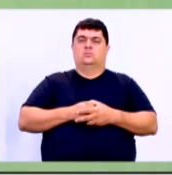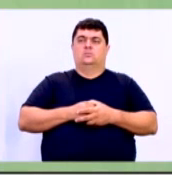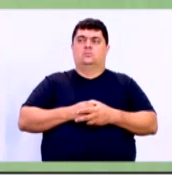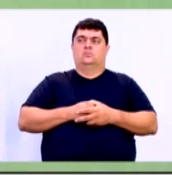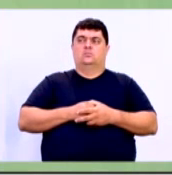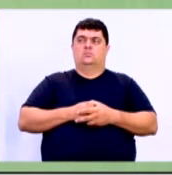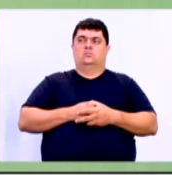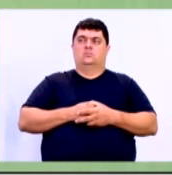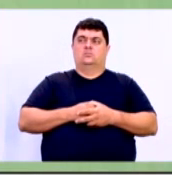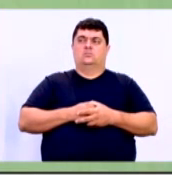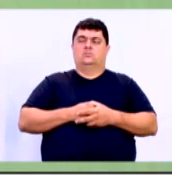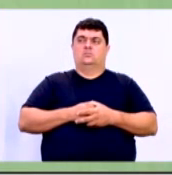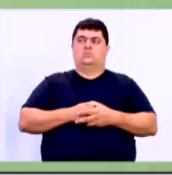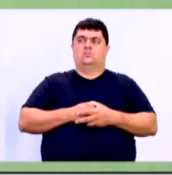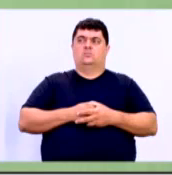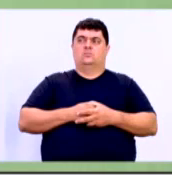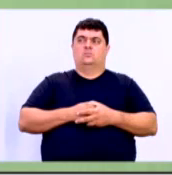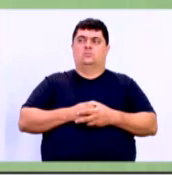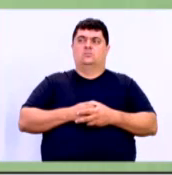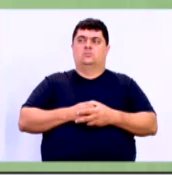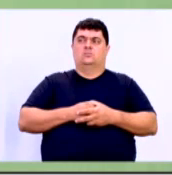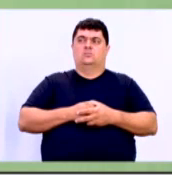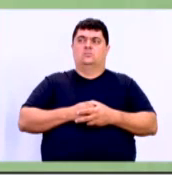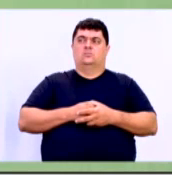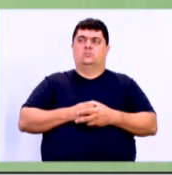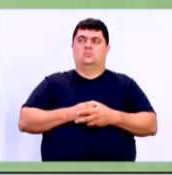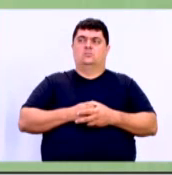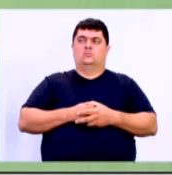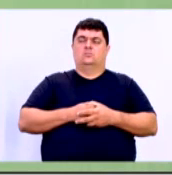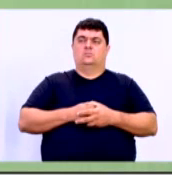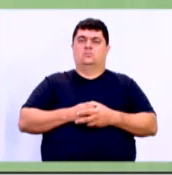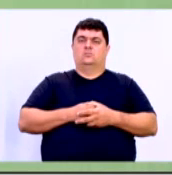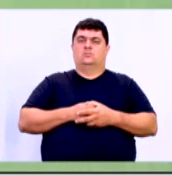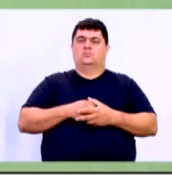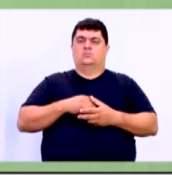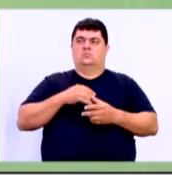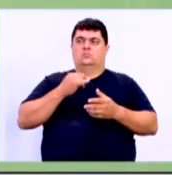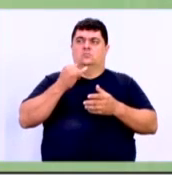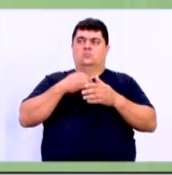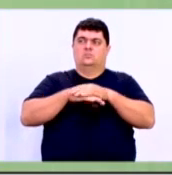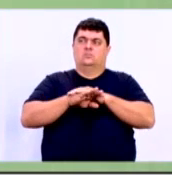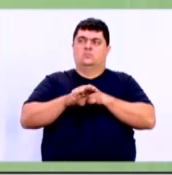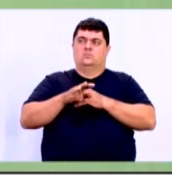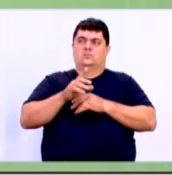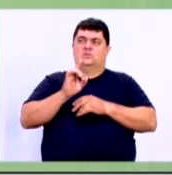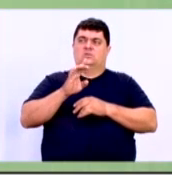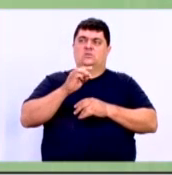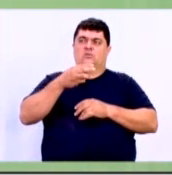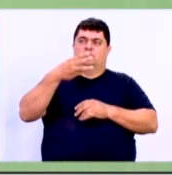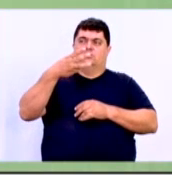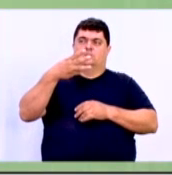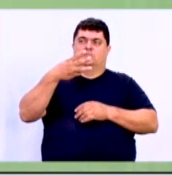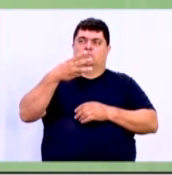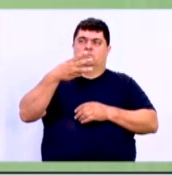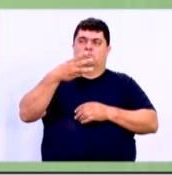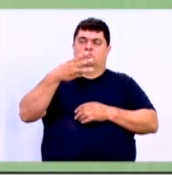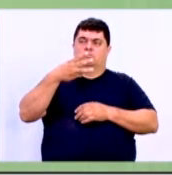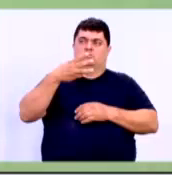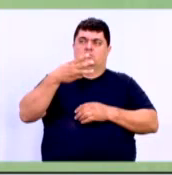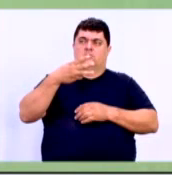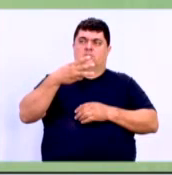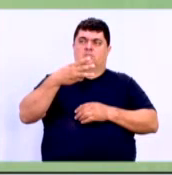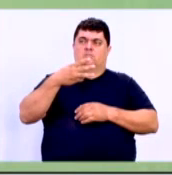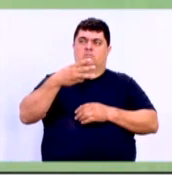custo direto. Opa, despesa, então está fora, despesa está fora, investimento está fora. Só vamos trabalhar com esses